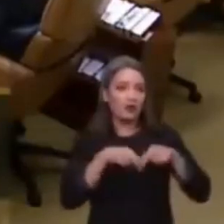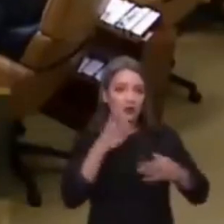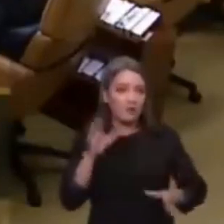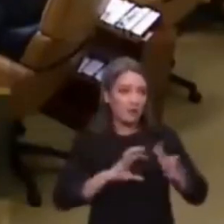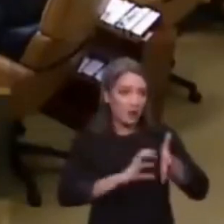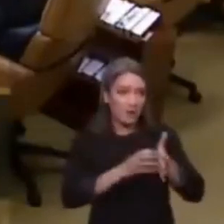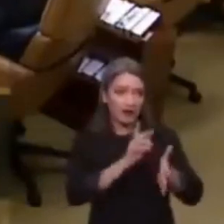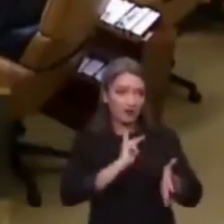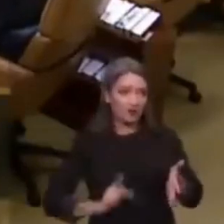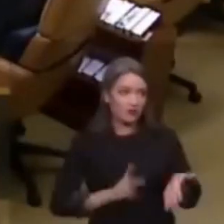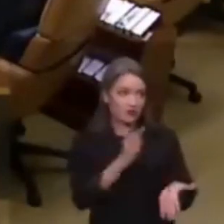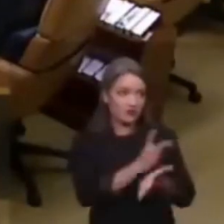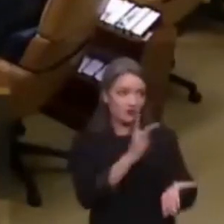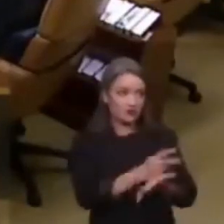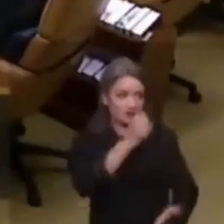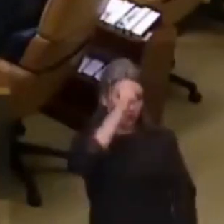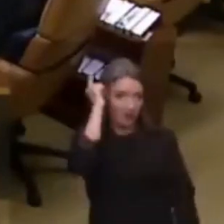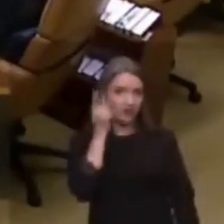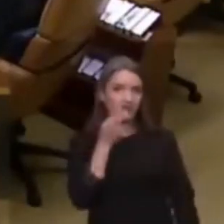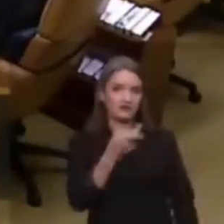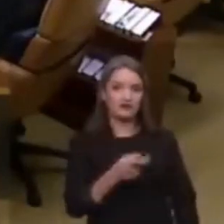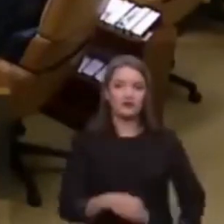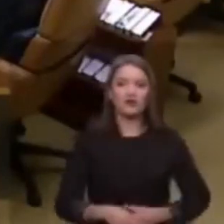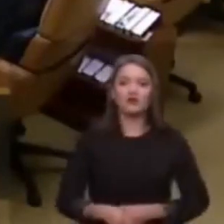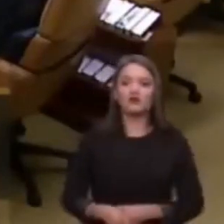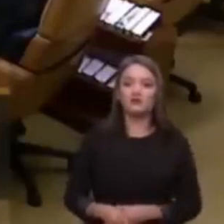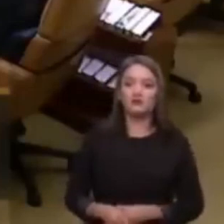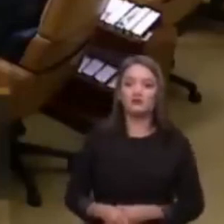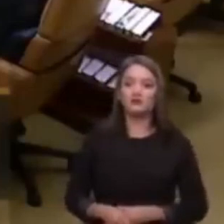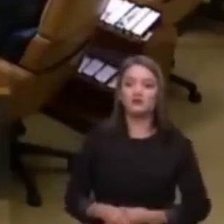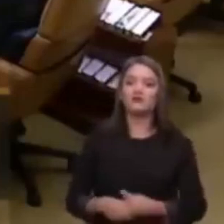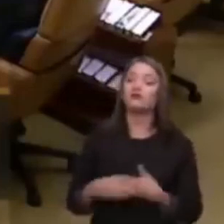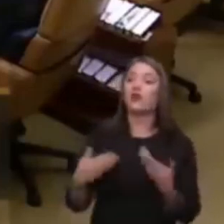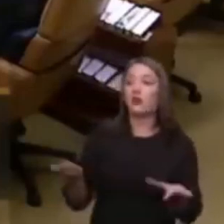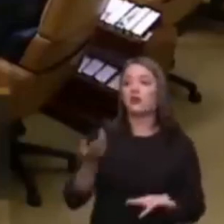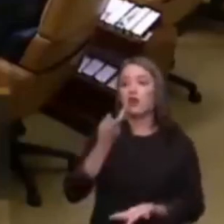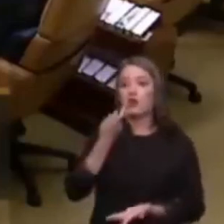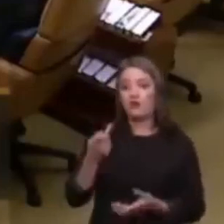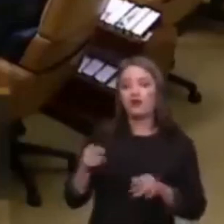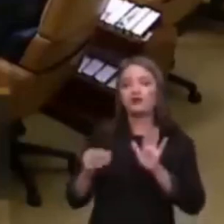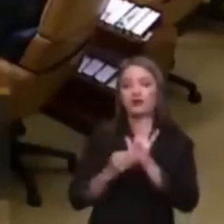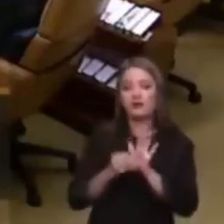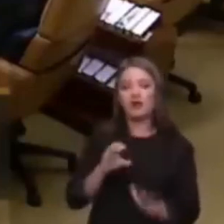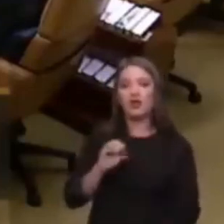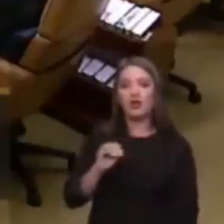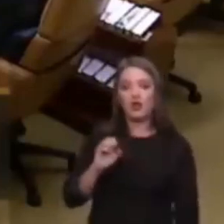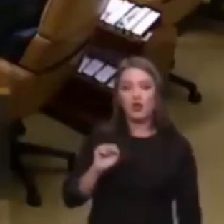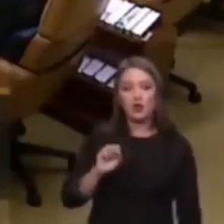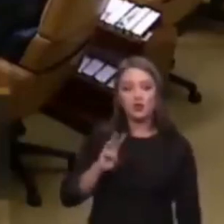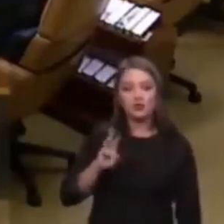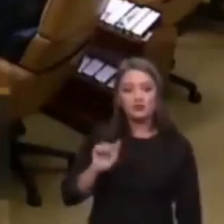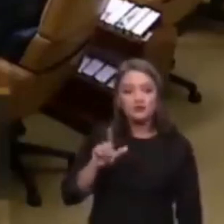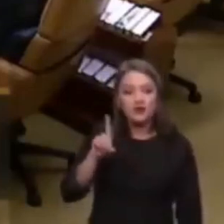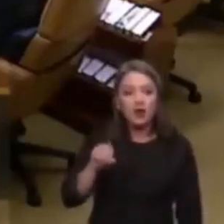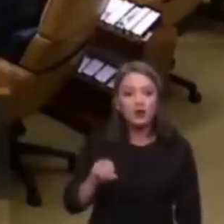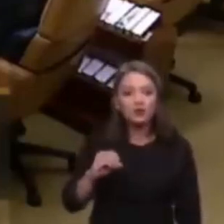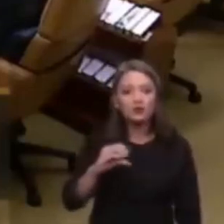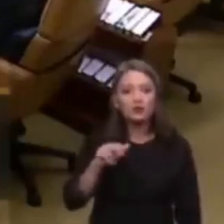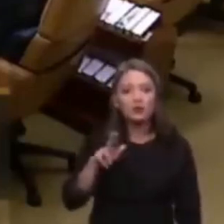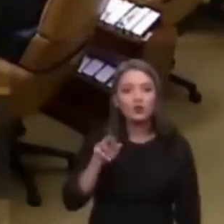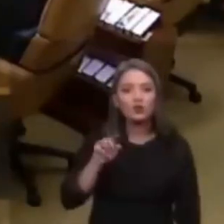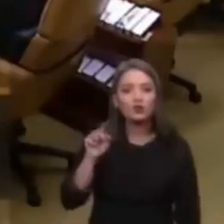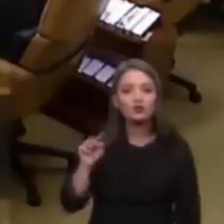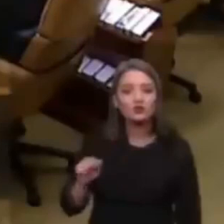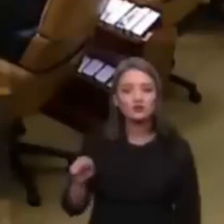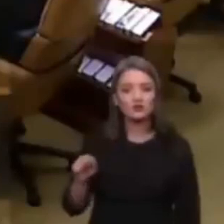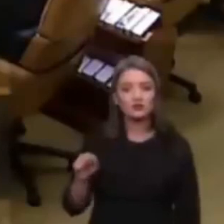receptação. Mendonça ainda discordou da posição da defensoria de se tratar de um valor insignificante. André disse que o valor